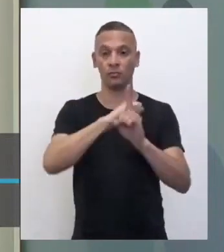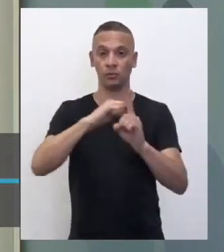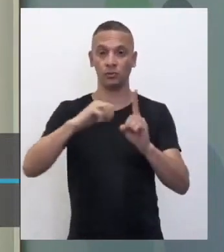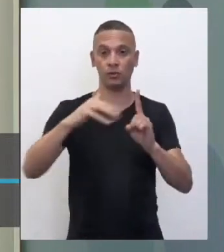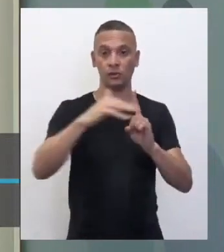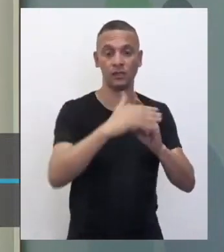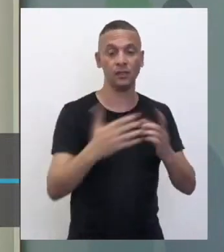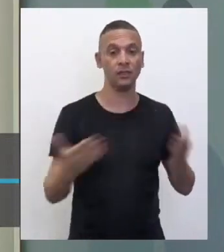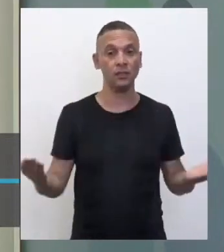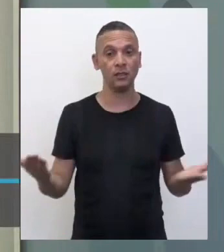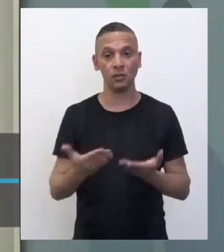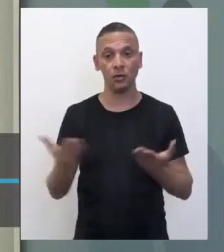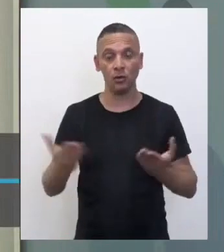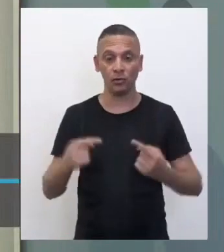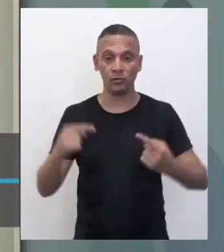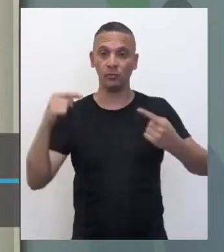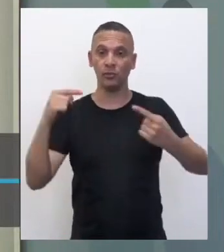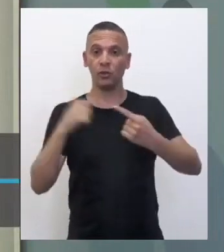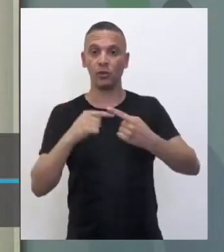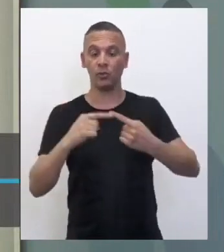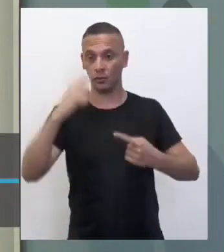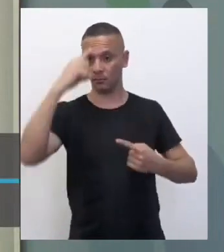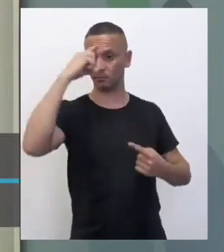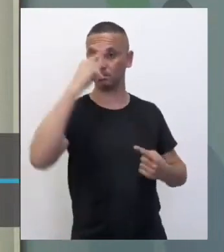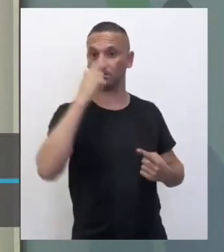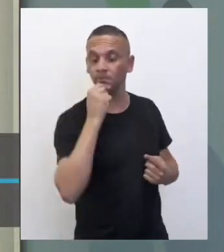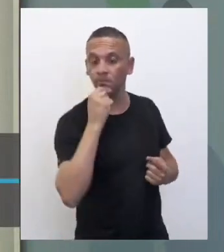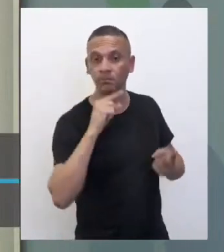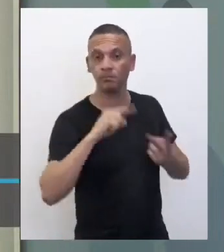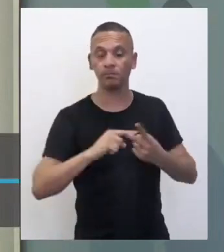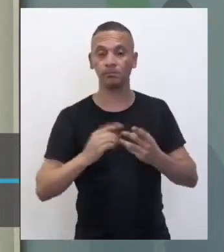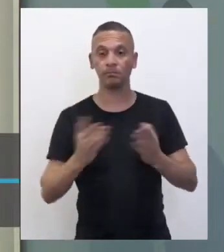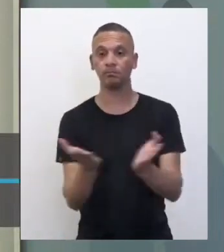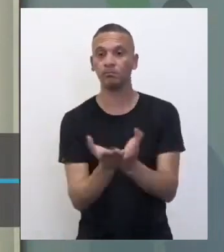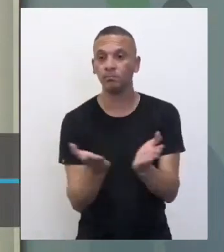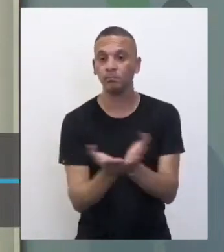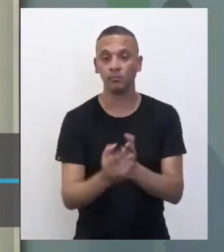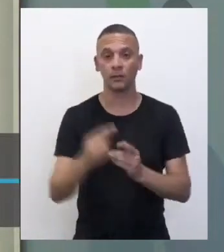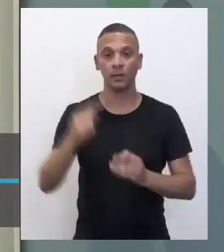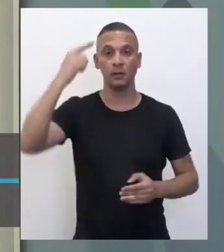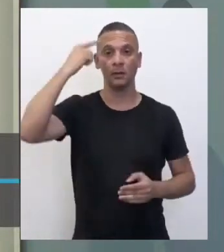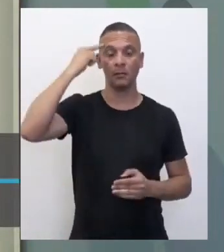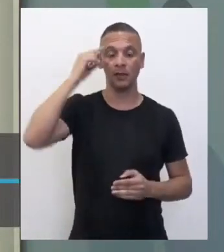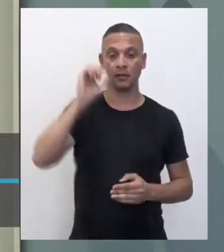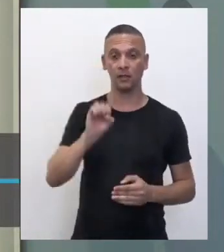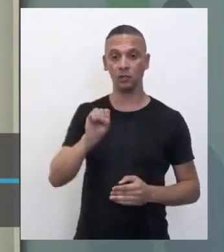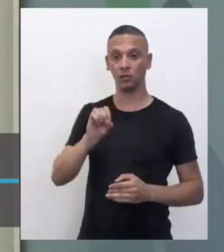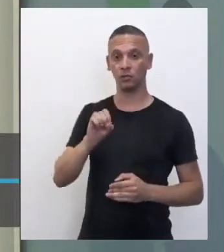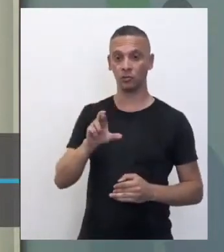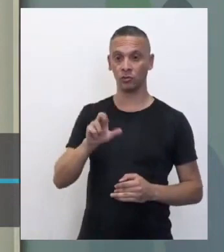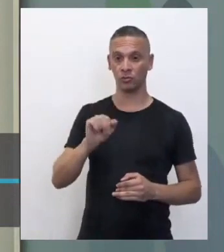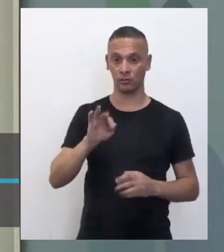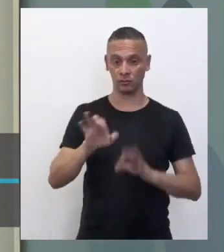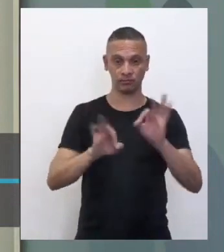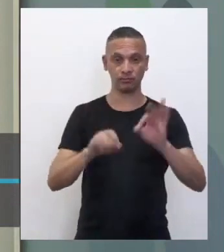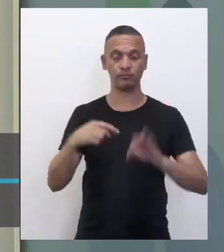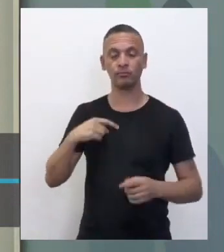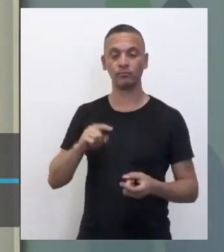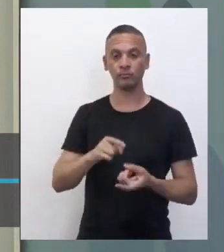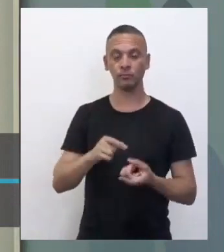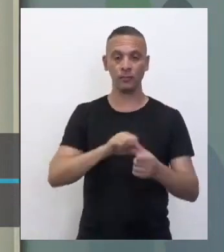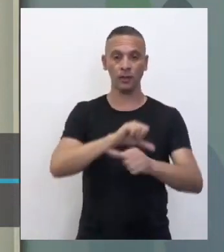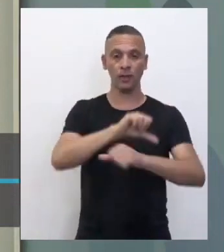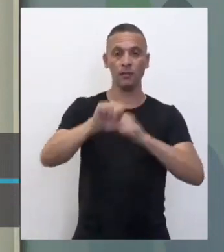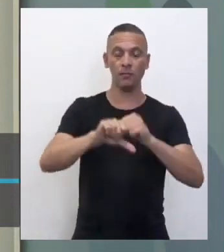né, influenciada pelo judaísmo, pelo cristianismo, pelo pensamento socrático platônico, que inverteu aquilo que é